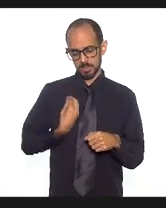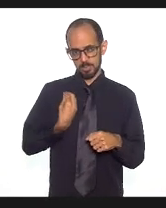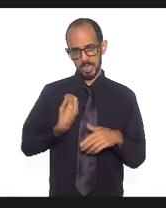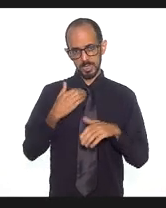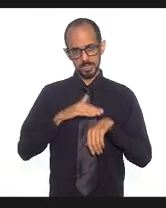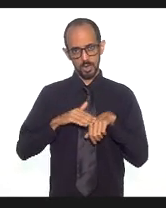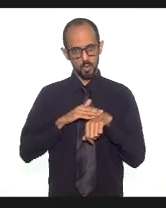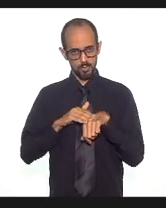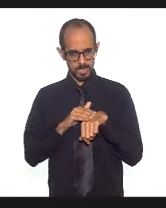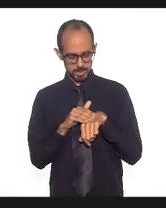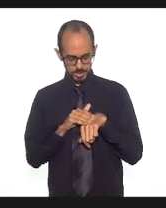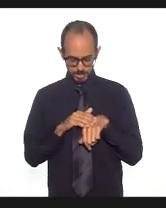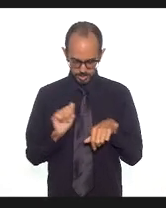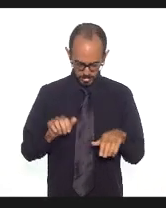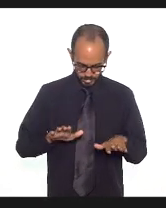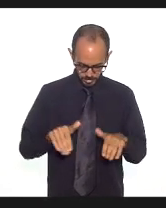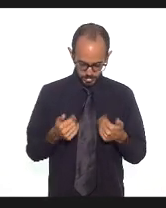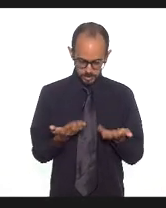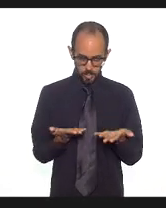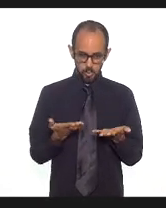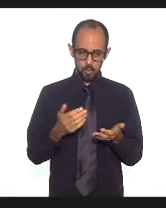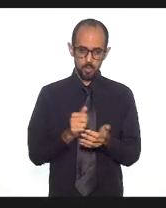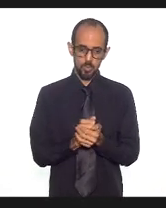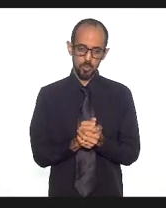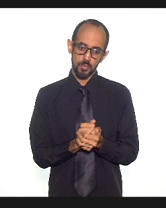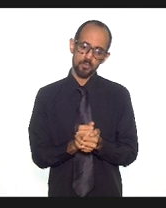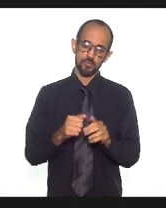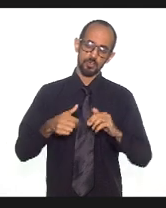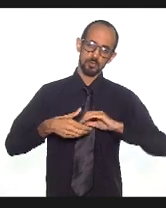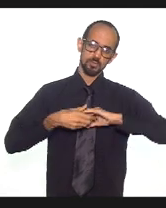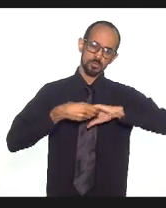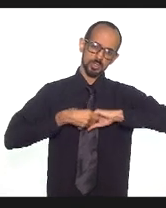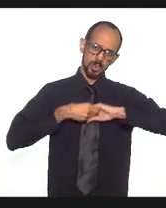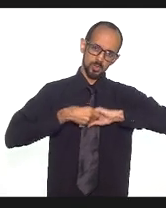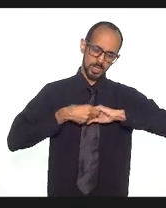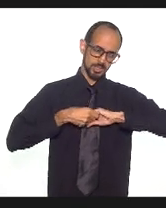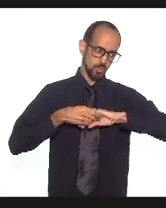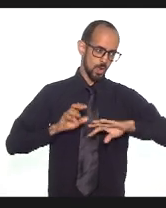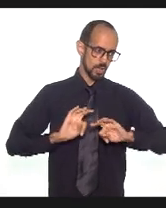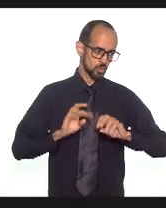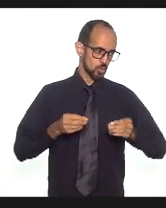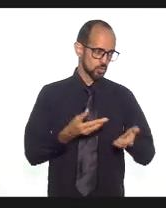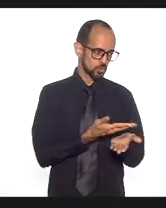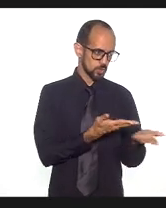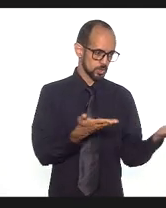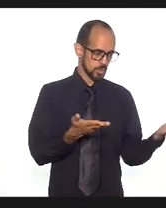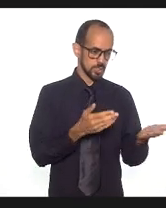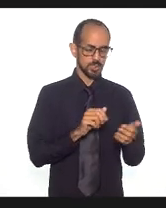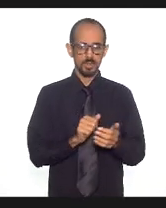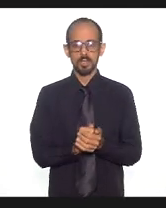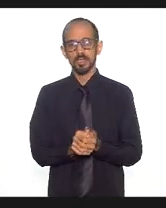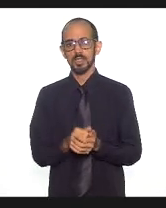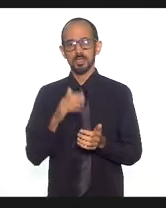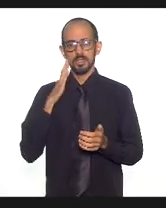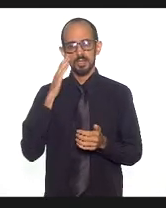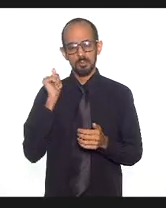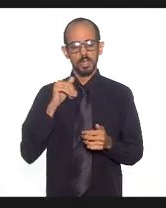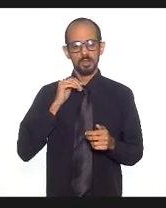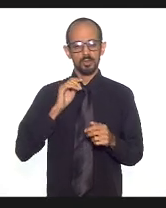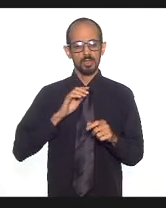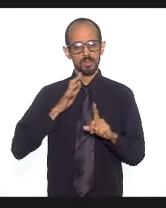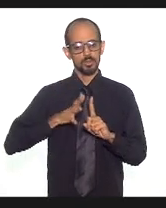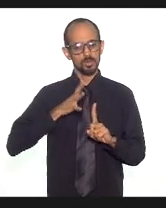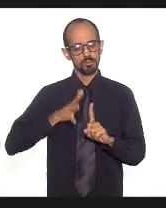conversa. Então, fica aqui uma saudação a todos vocês, sabendo que o debate está